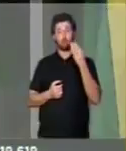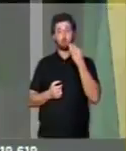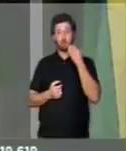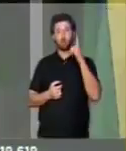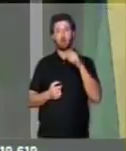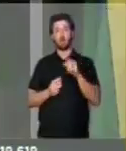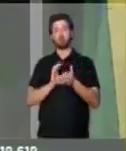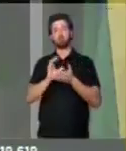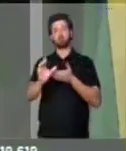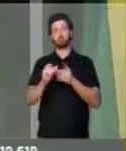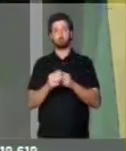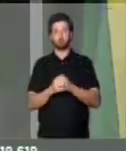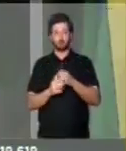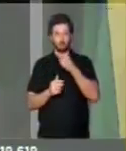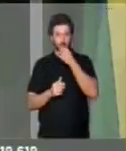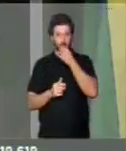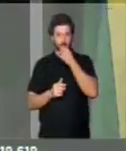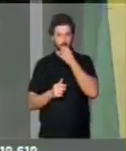em subsídios,